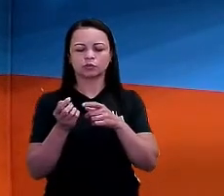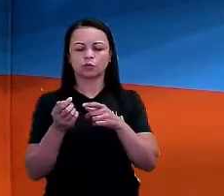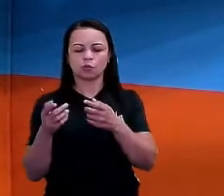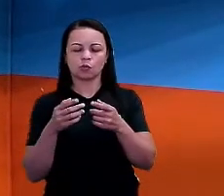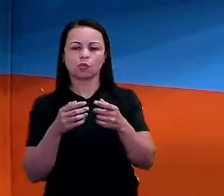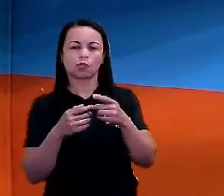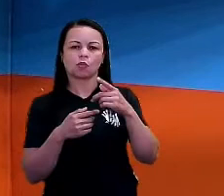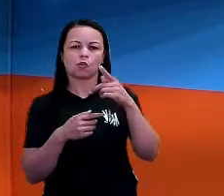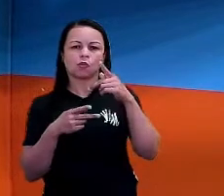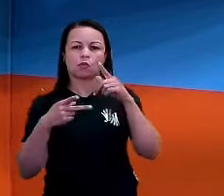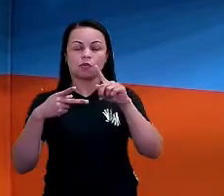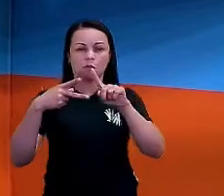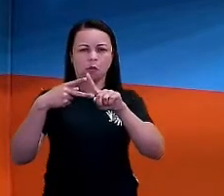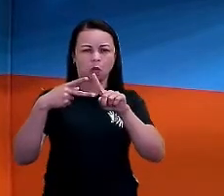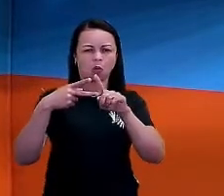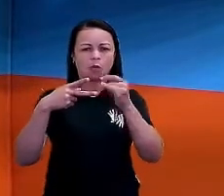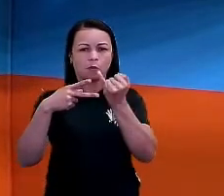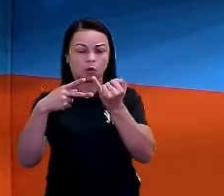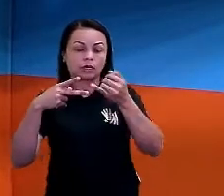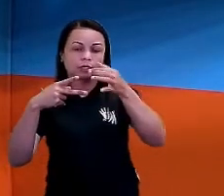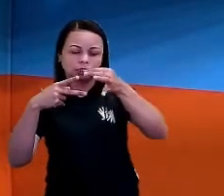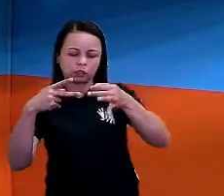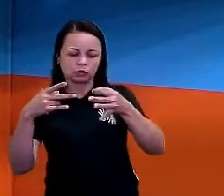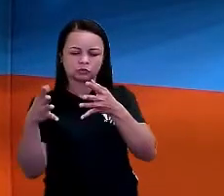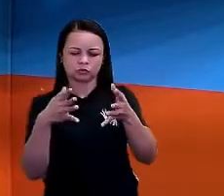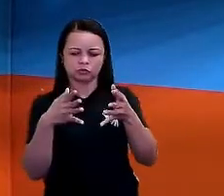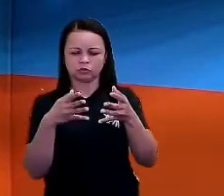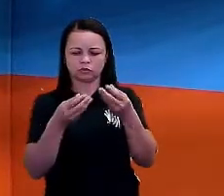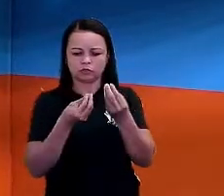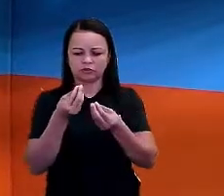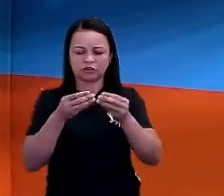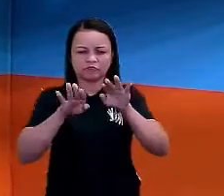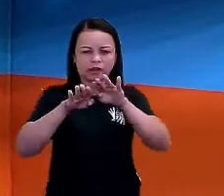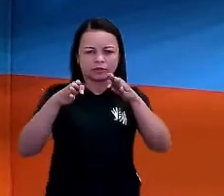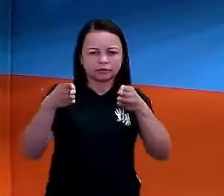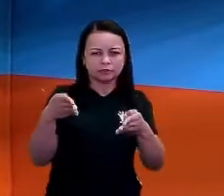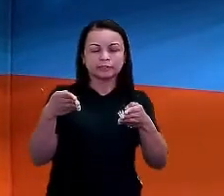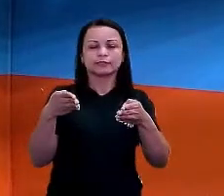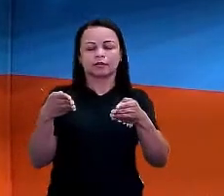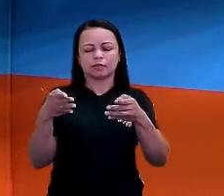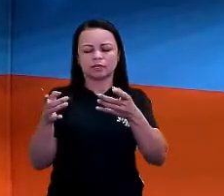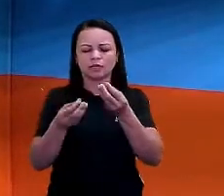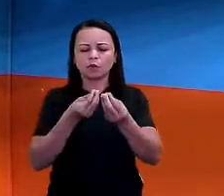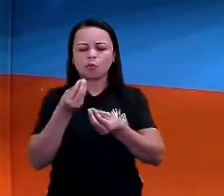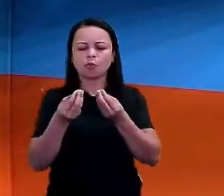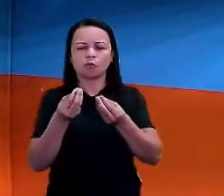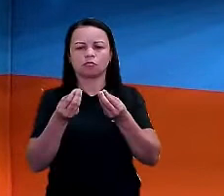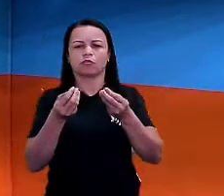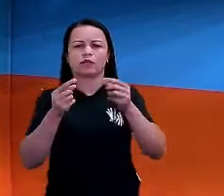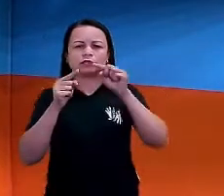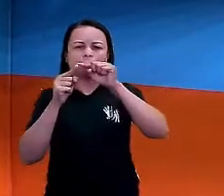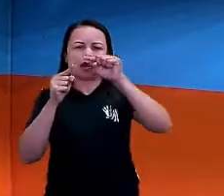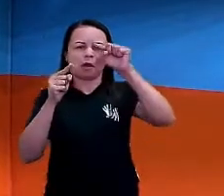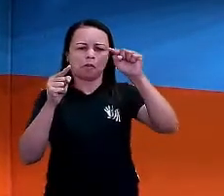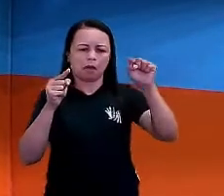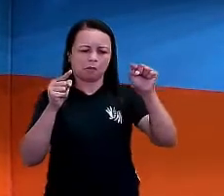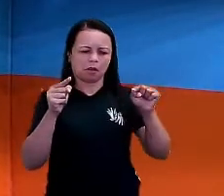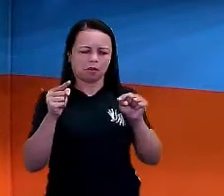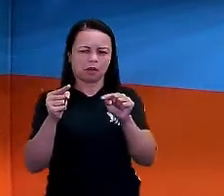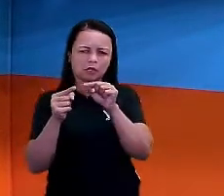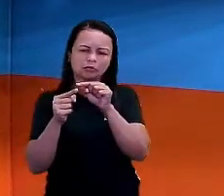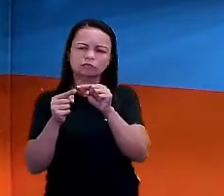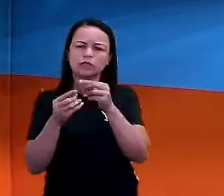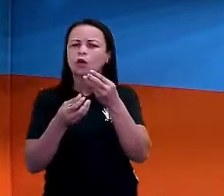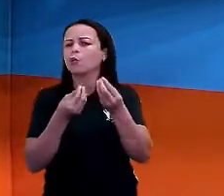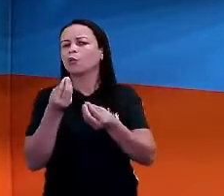face superior da mesa, qual a soma dos seus ângulos internos? Então, a gente precisa ver que polígono foi formado